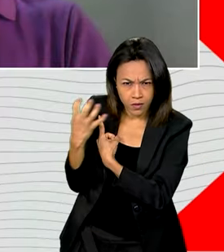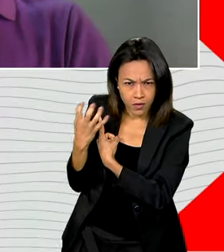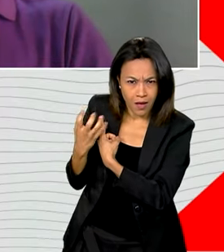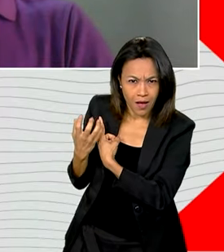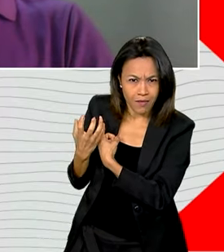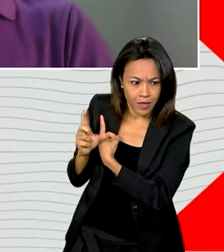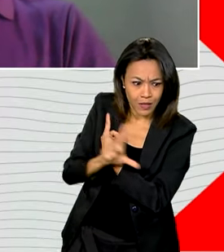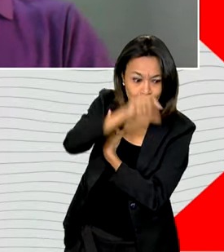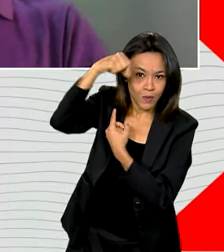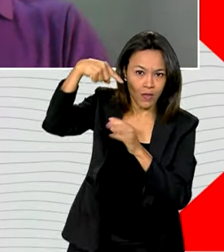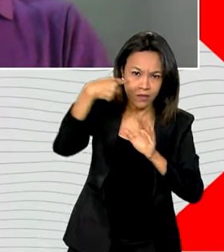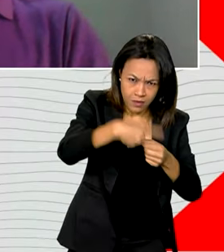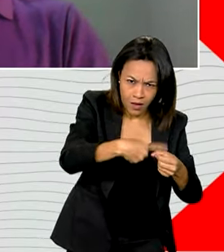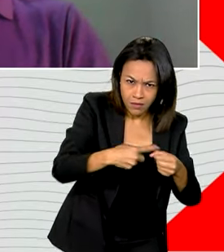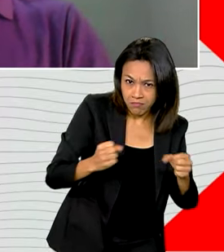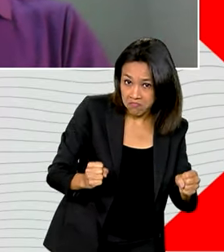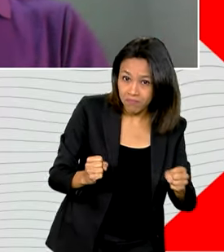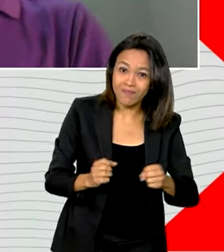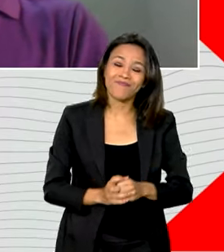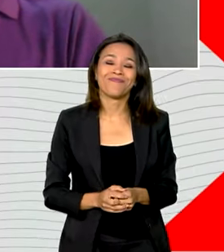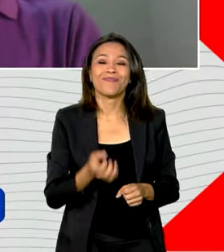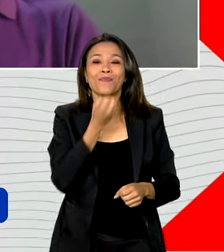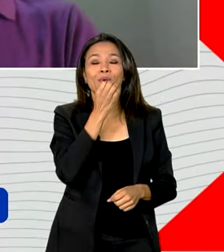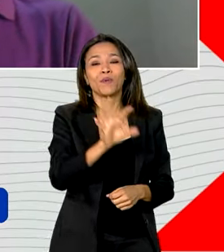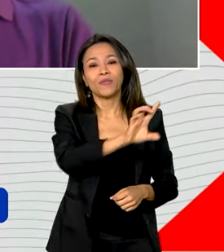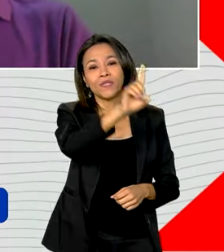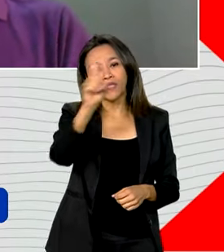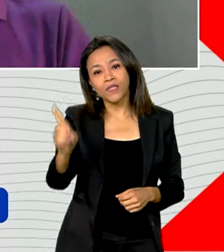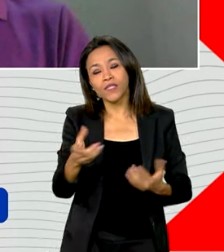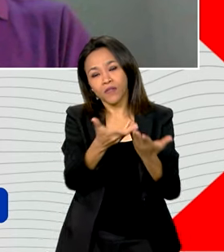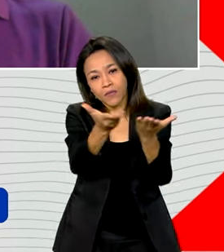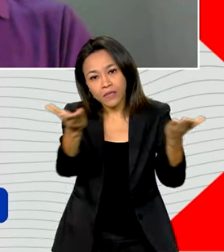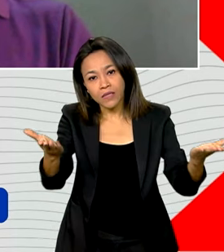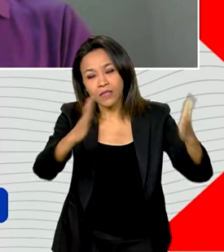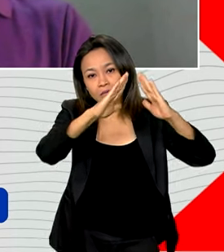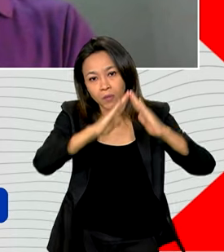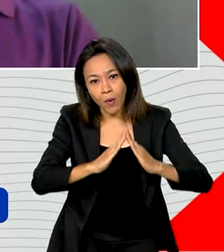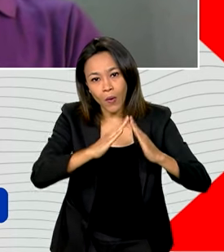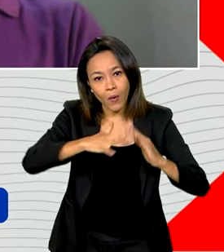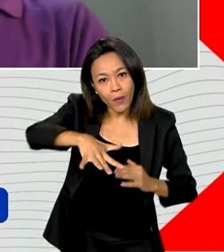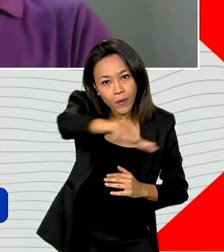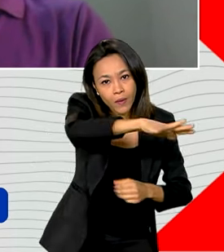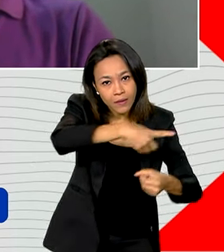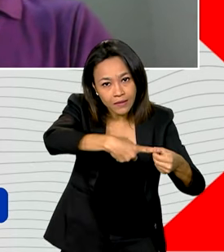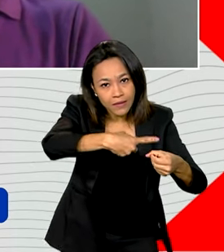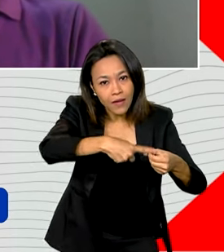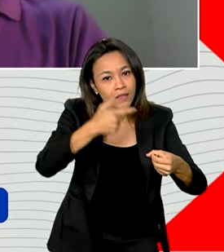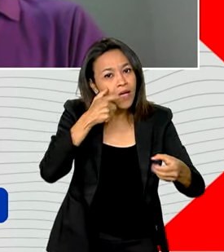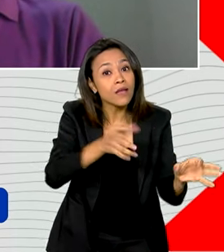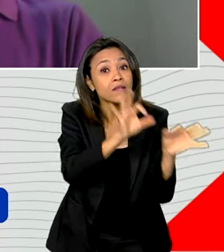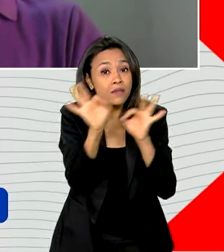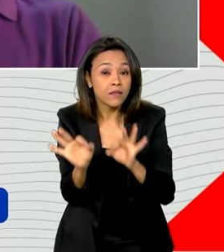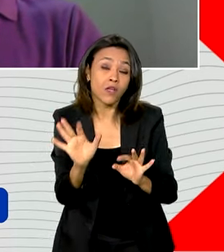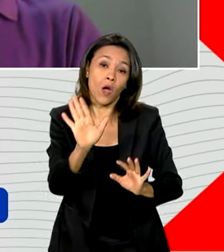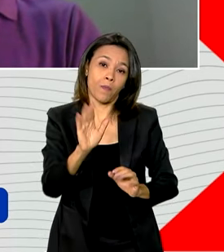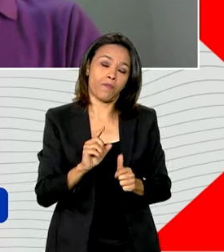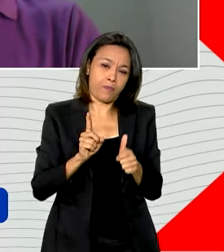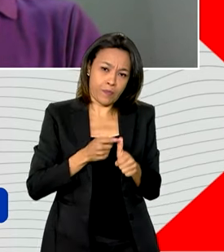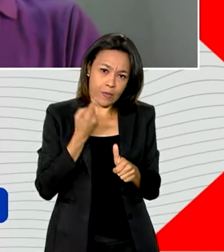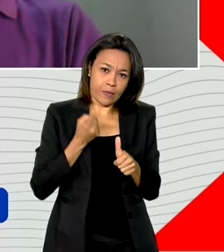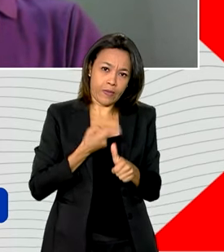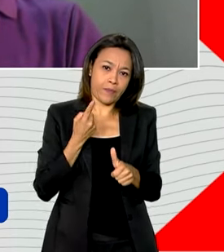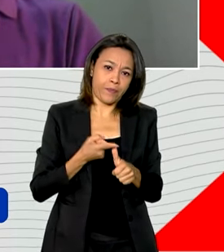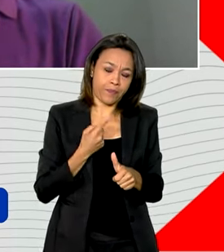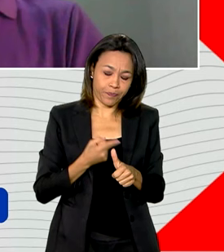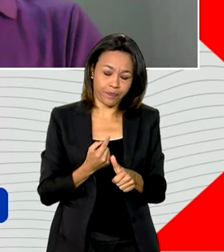Bom dia Mateus e todos de Timóteo e de Minas que nos acompanham eh bom Primeiro começando